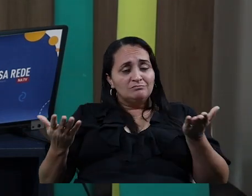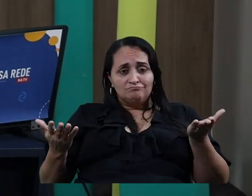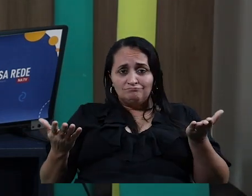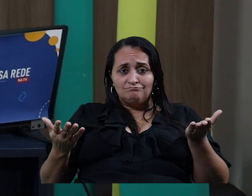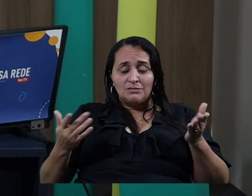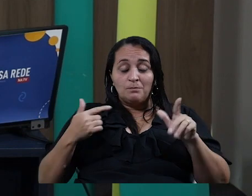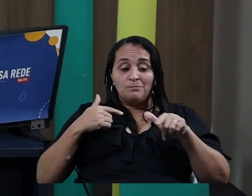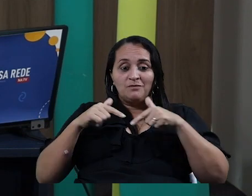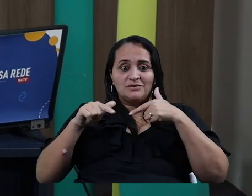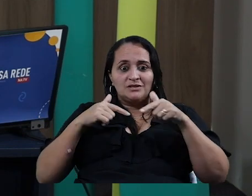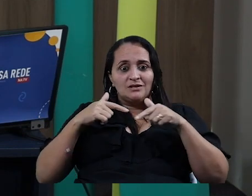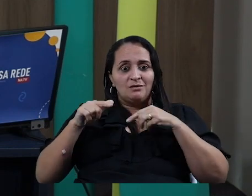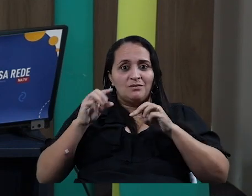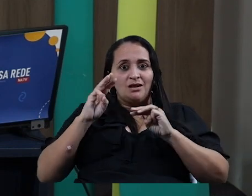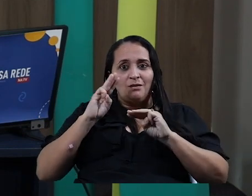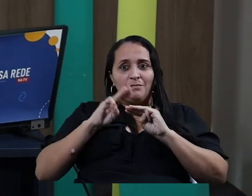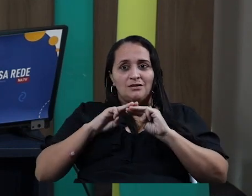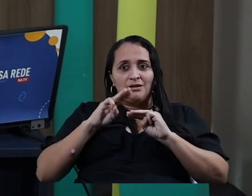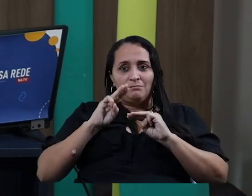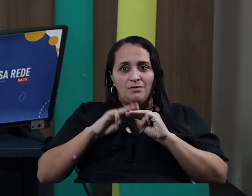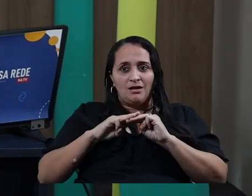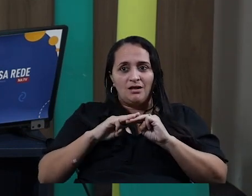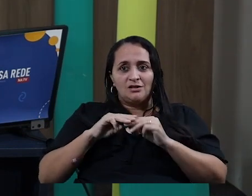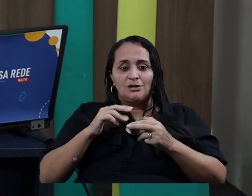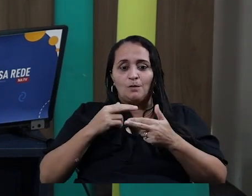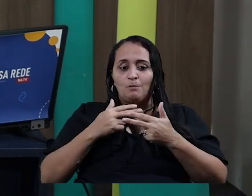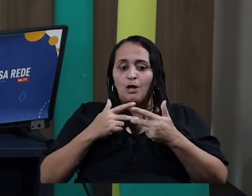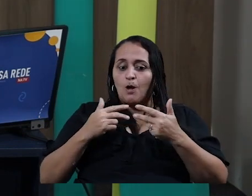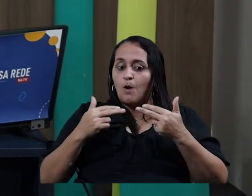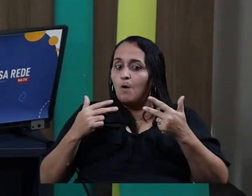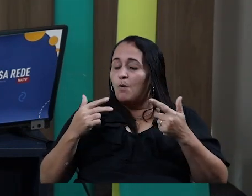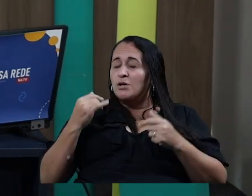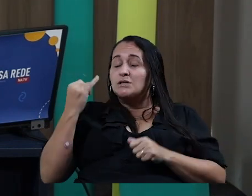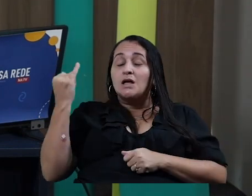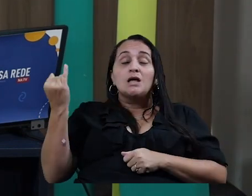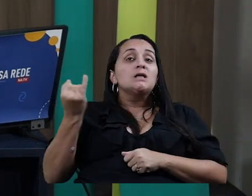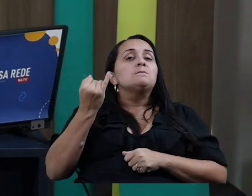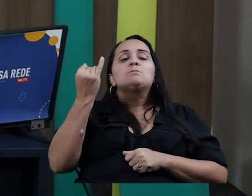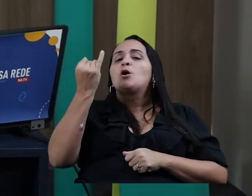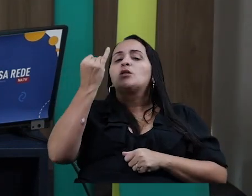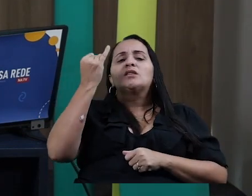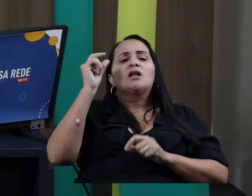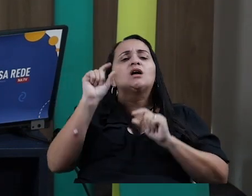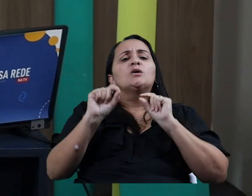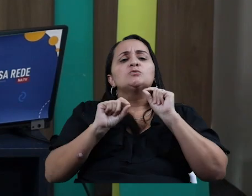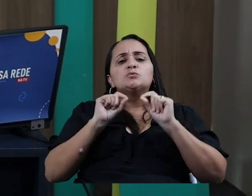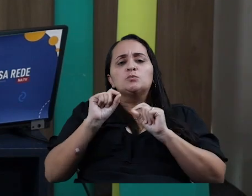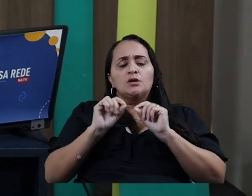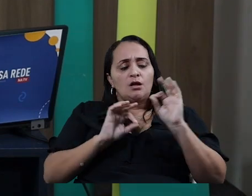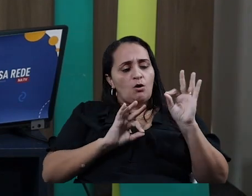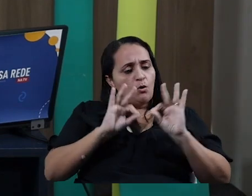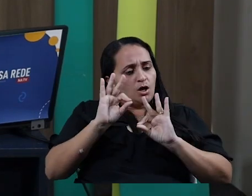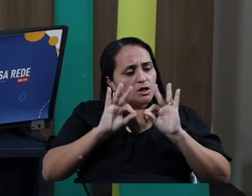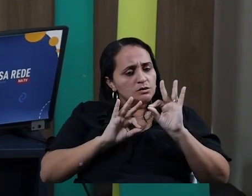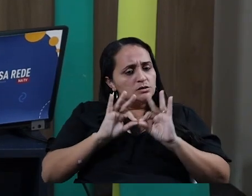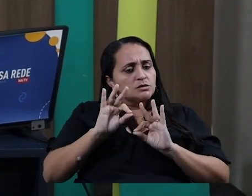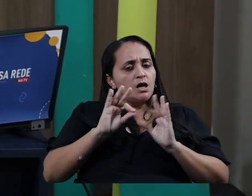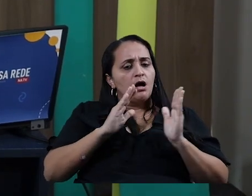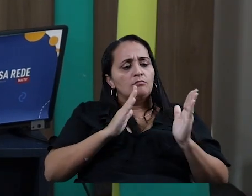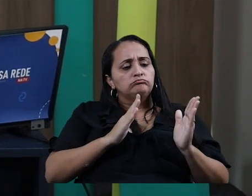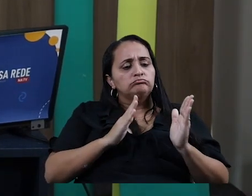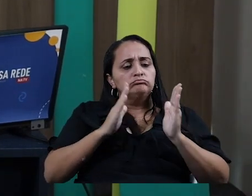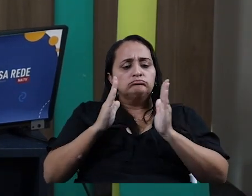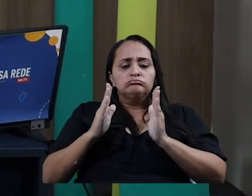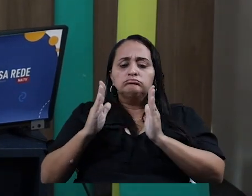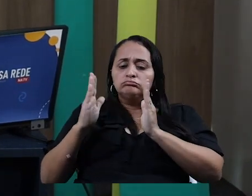para você trabalhar matemática, uma das coisas fundamentais é você analisar suas situações cotidianas,